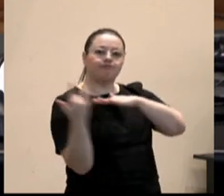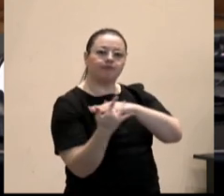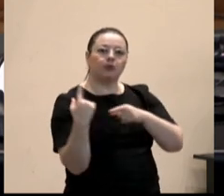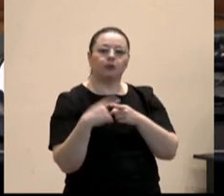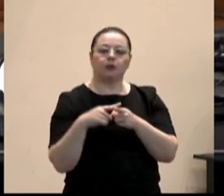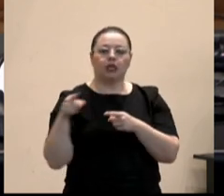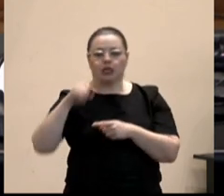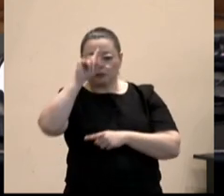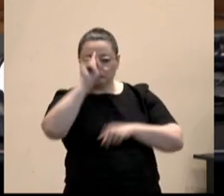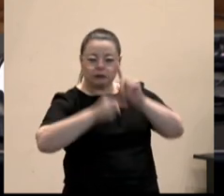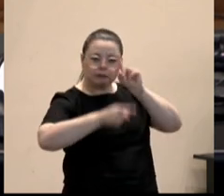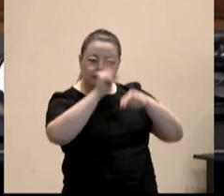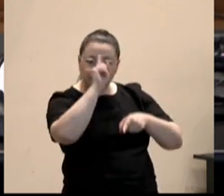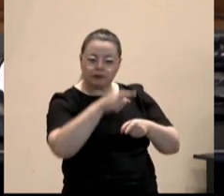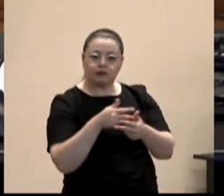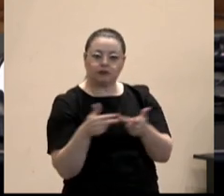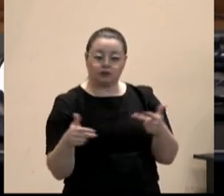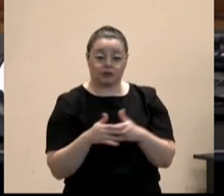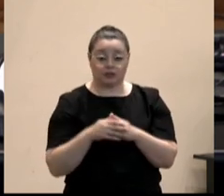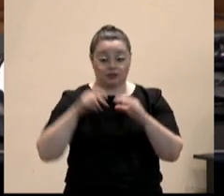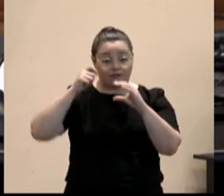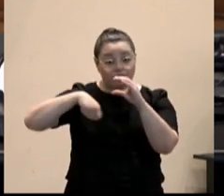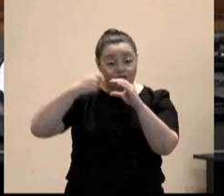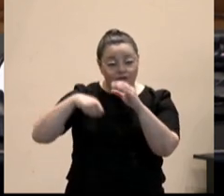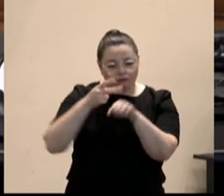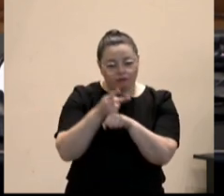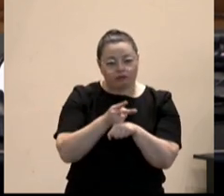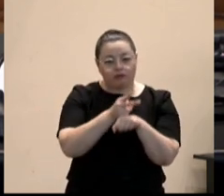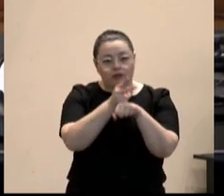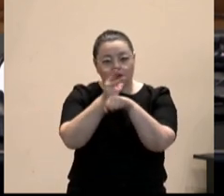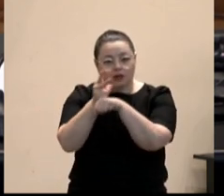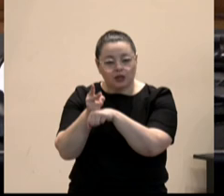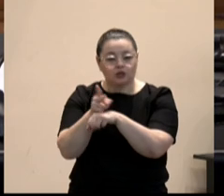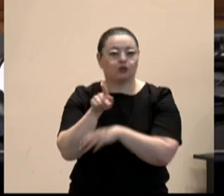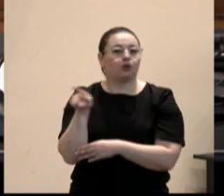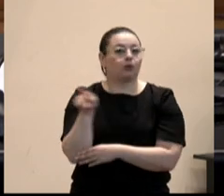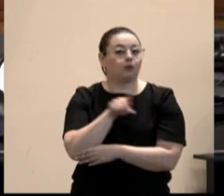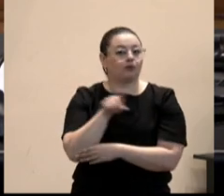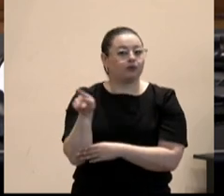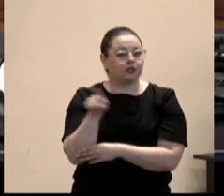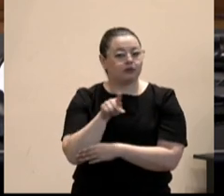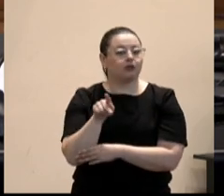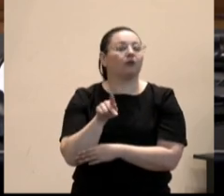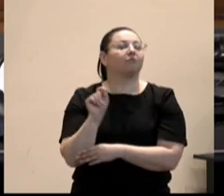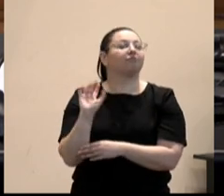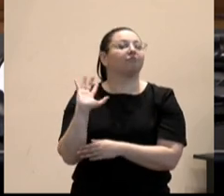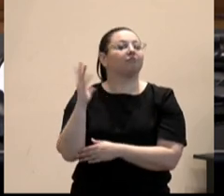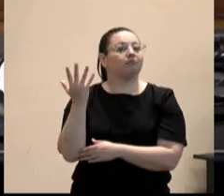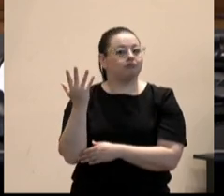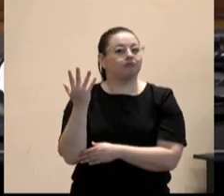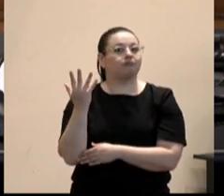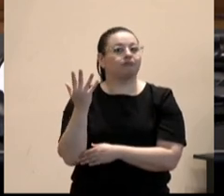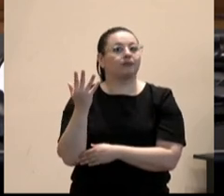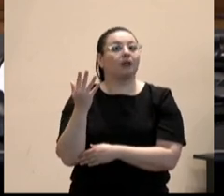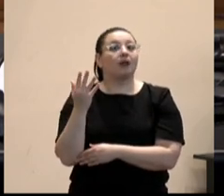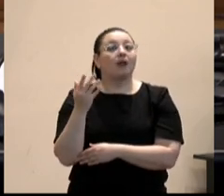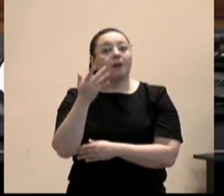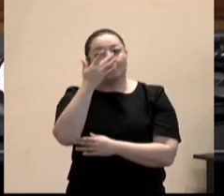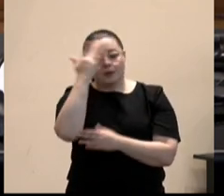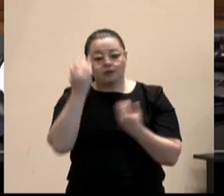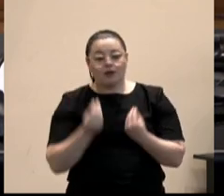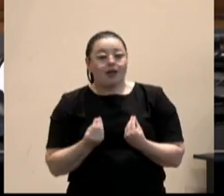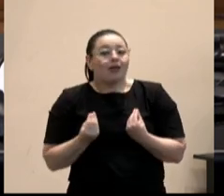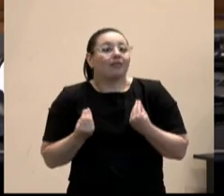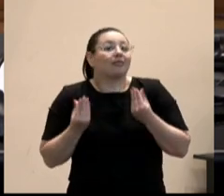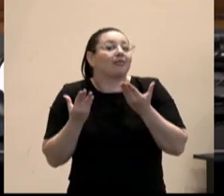doutrinação, em vídeo no qual esse professor era presenteado com uma festa de